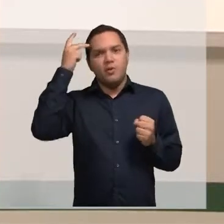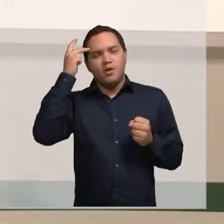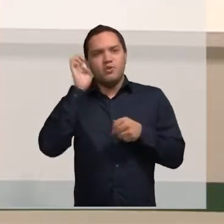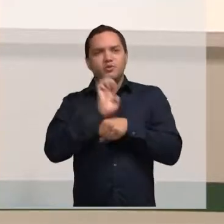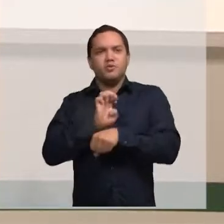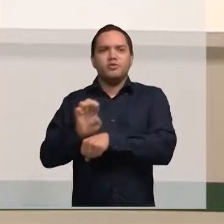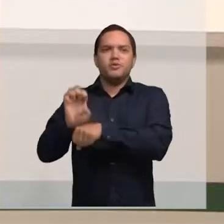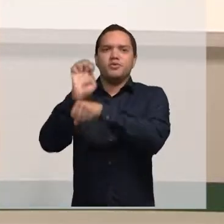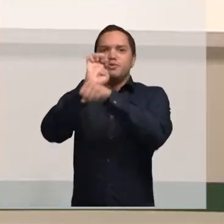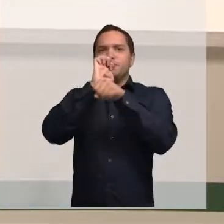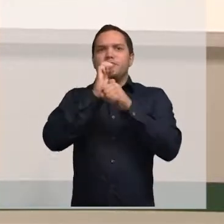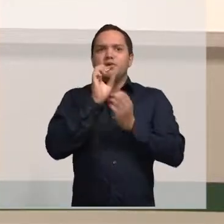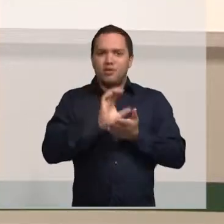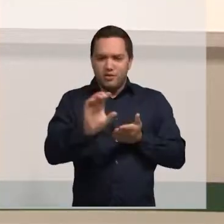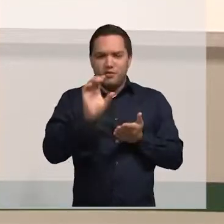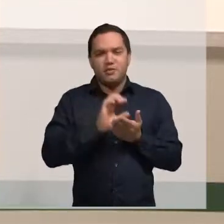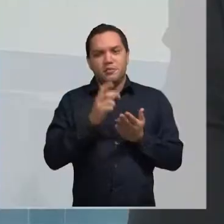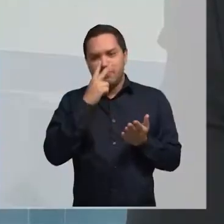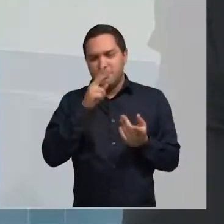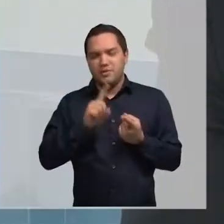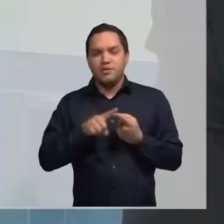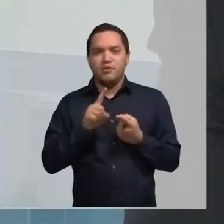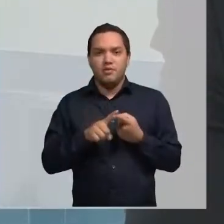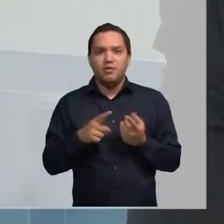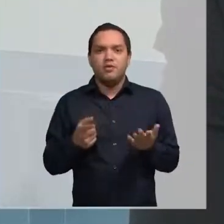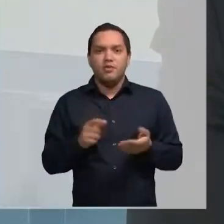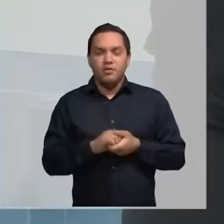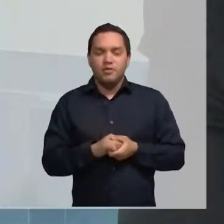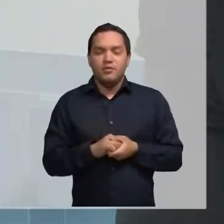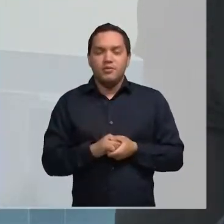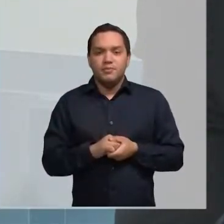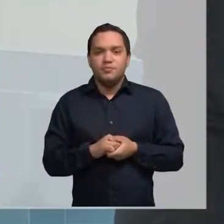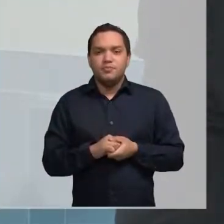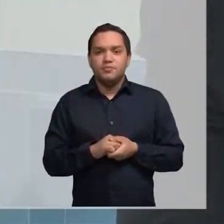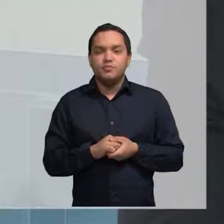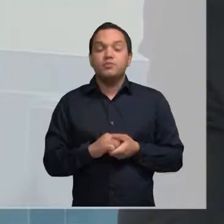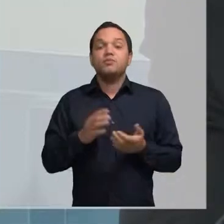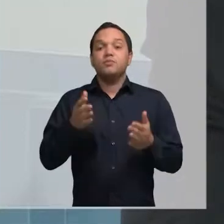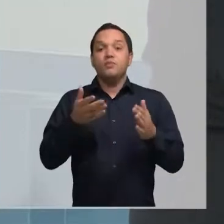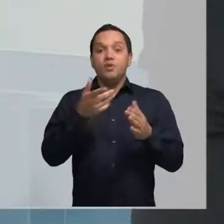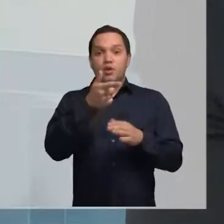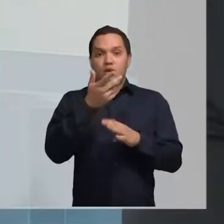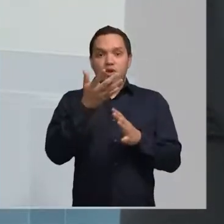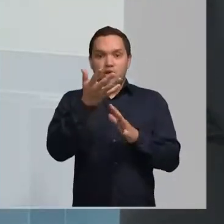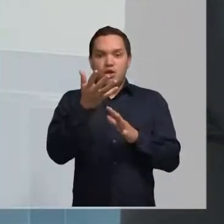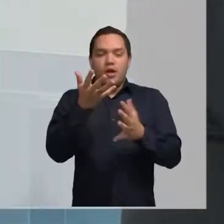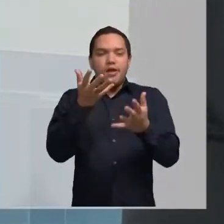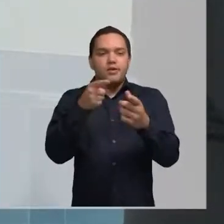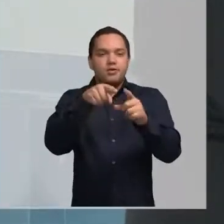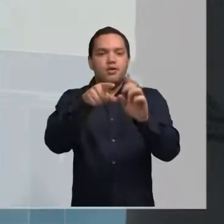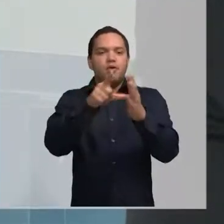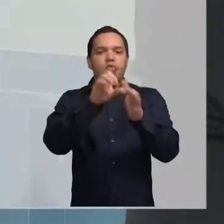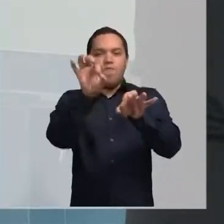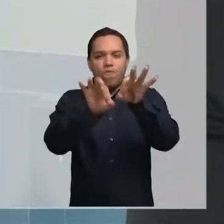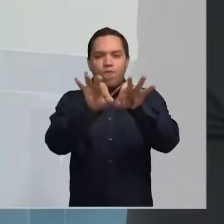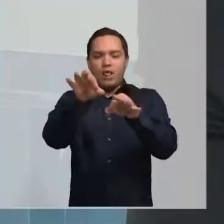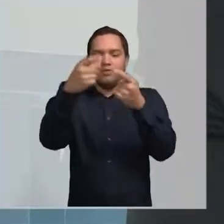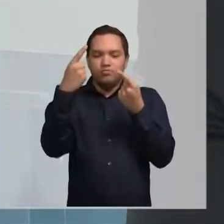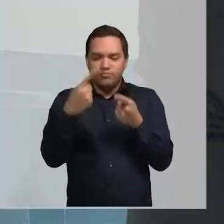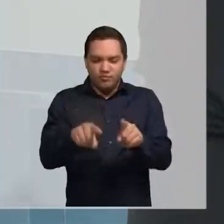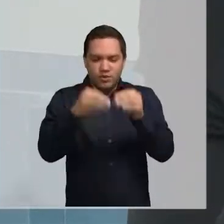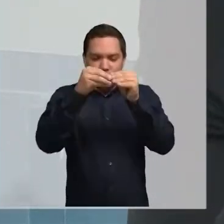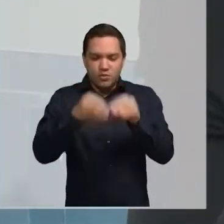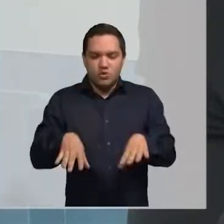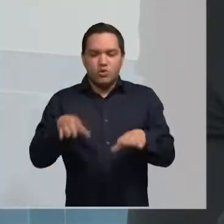aí pronto. Então, esse tipo de gente é que nós estamos falando. Eles se prepararam para desconstruir o Bolsonaro. O Bolsonaro